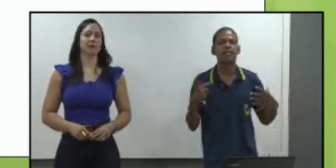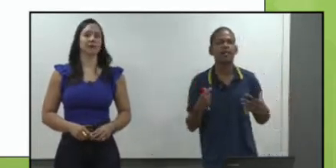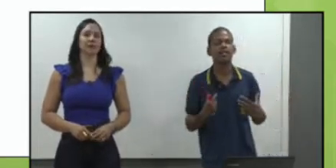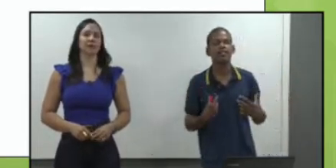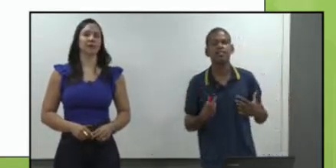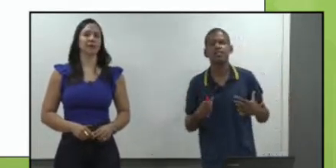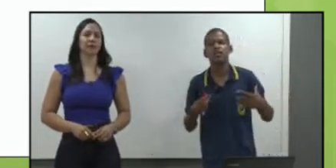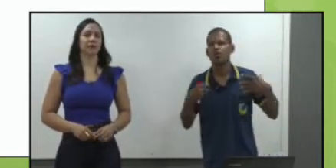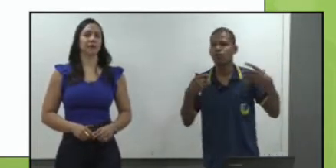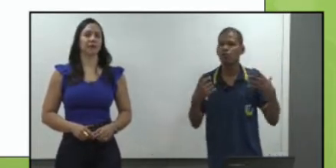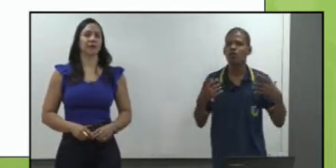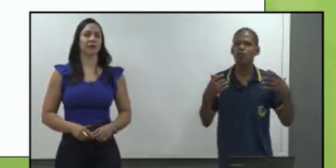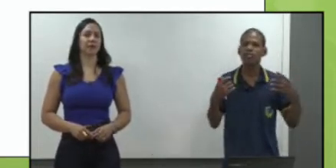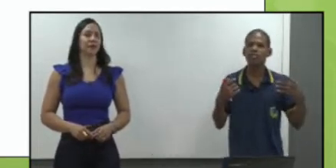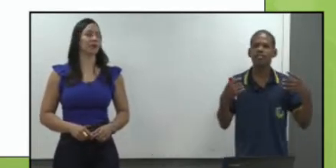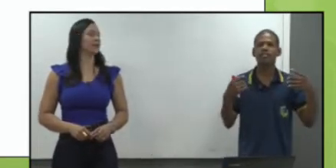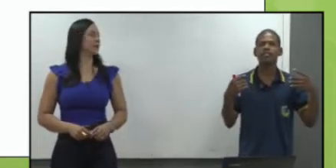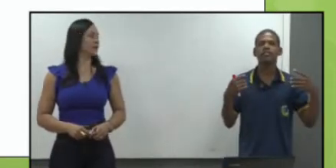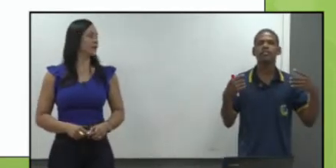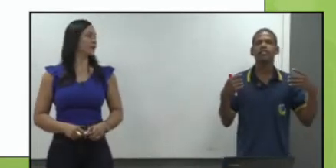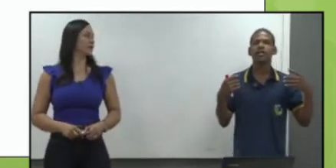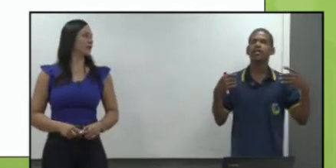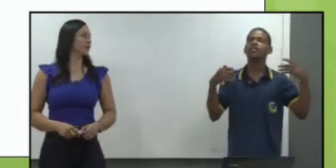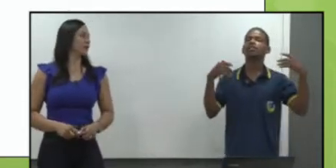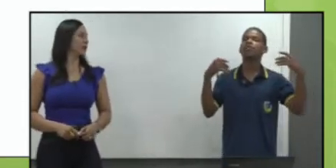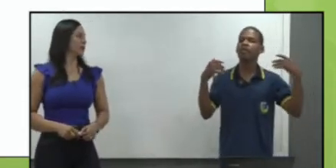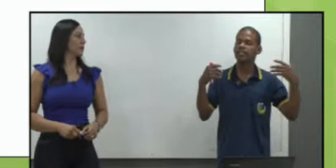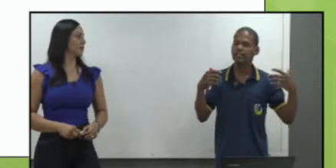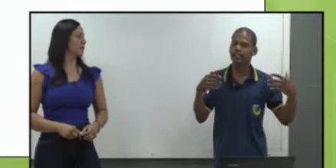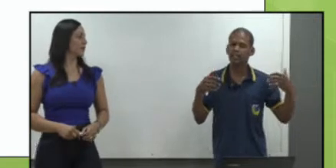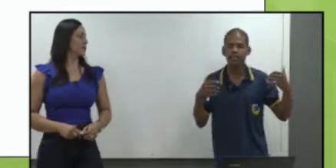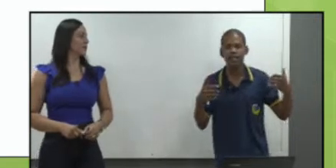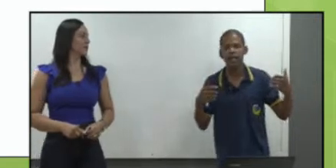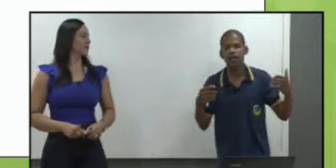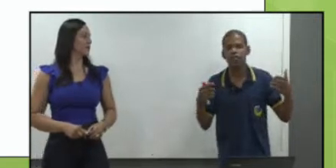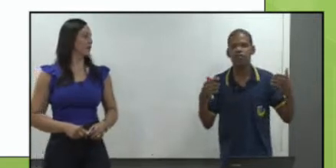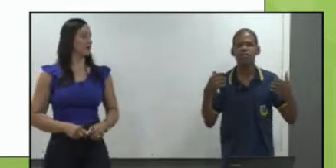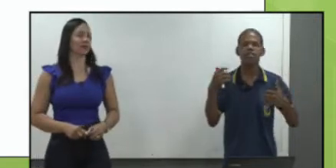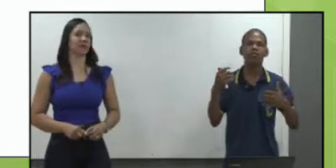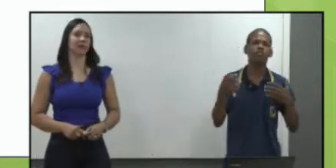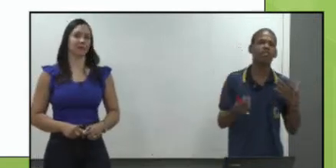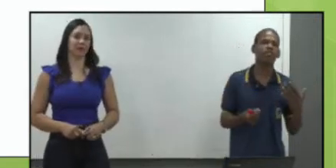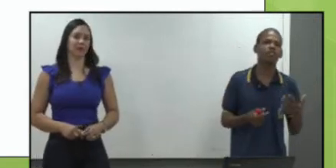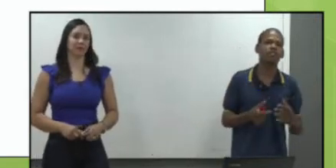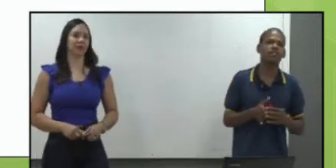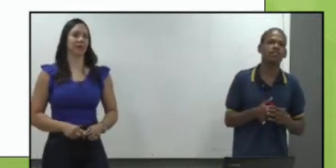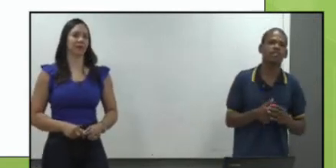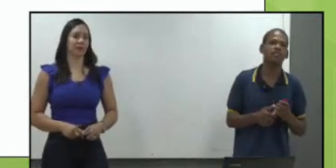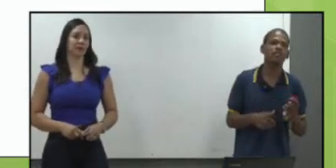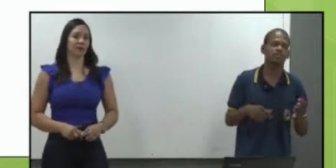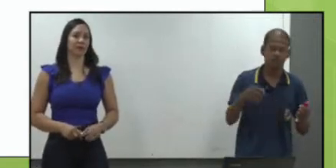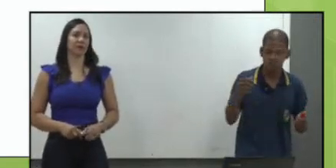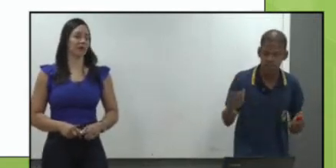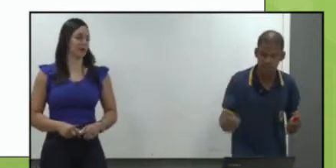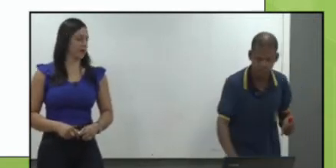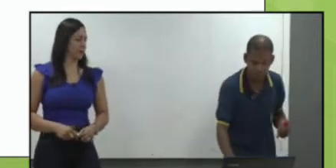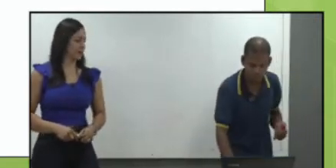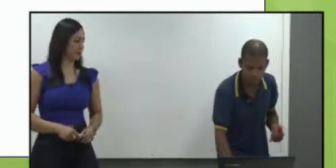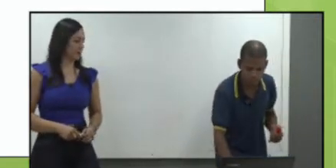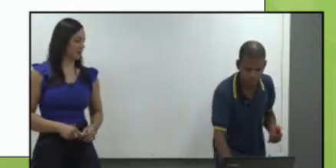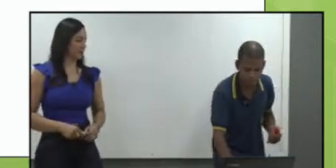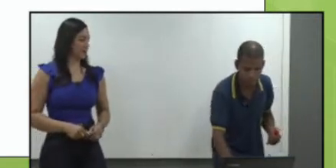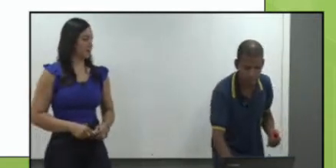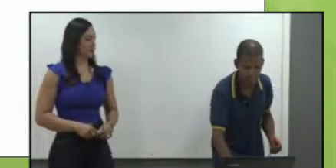a elegância, o corpo em si, tá? De uma maneira legal, não de uma maneira pejorativa, tá certo? Vamos